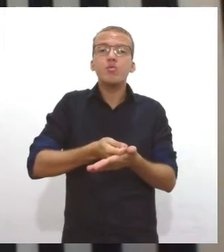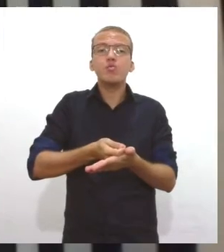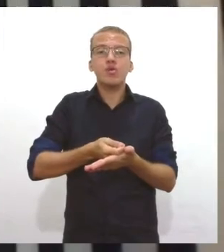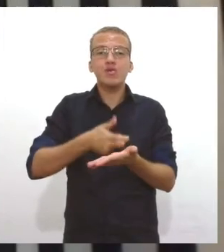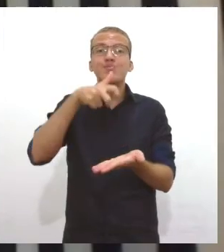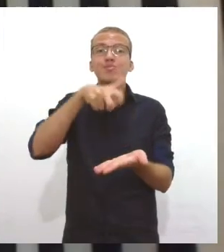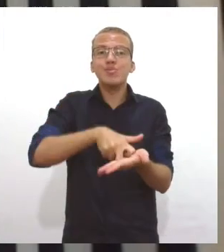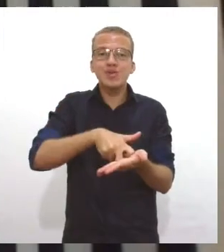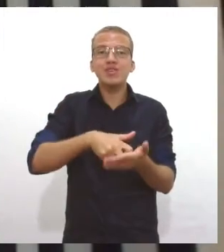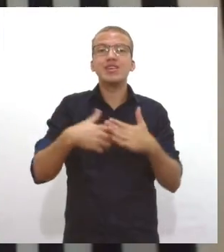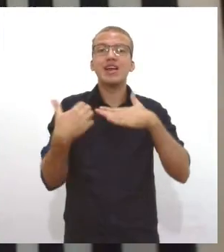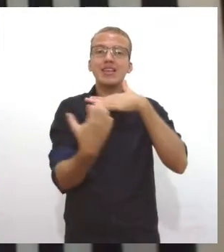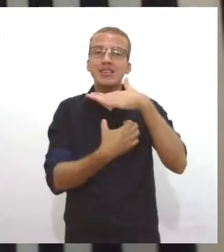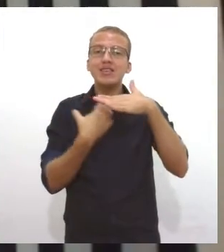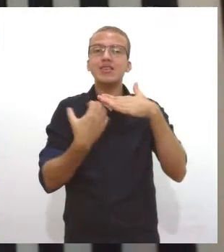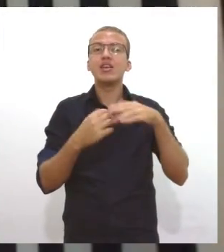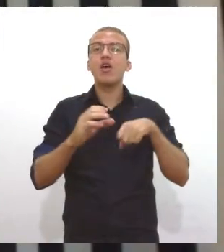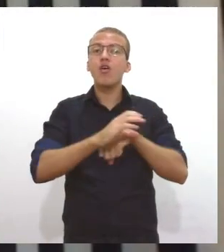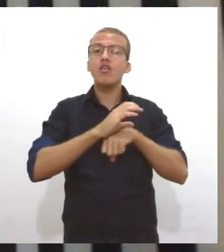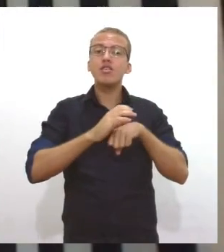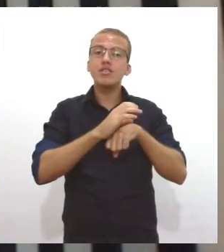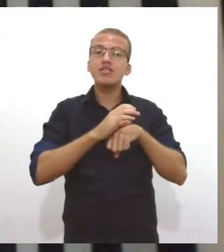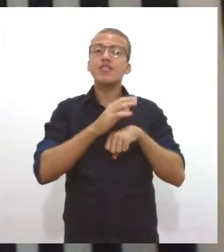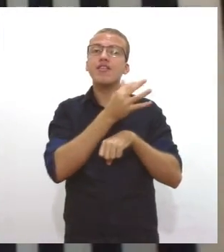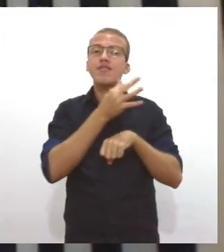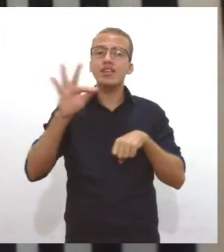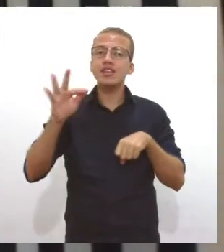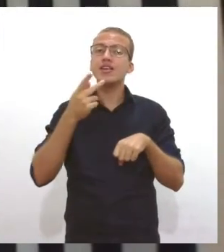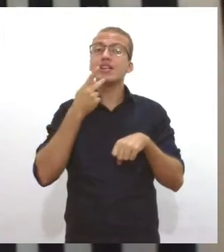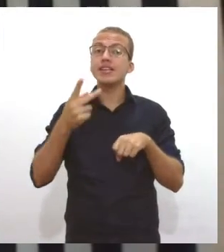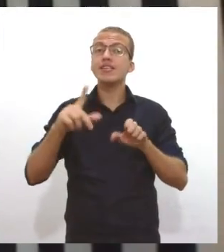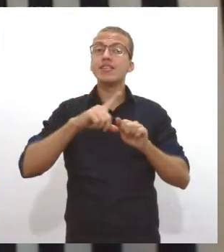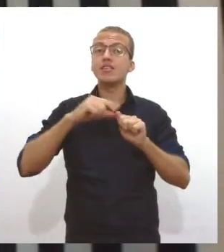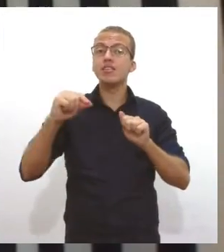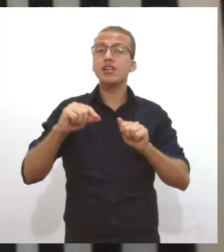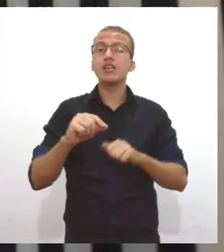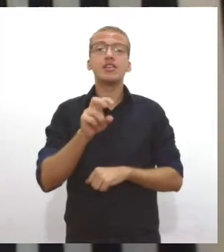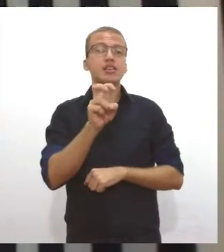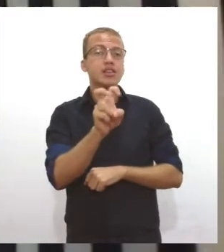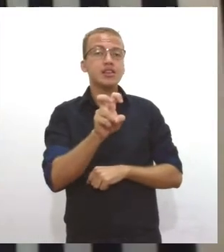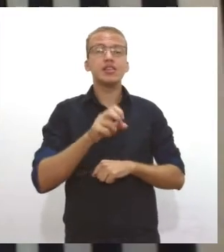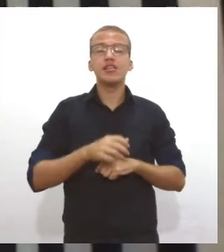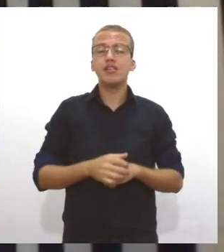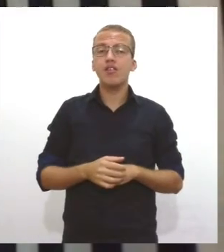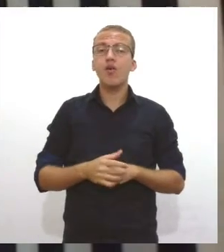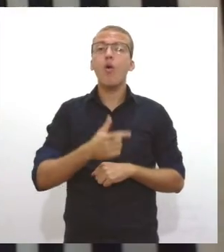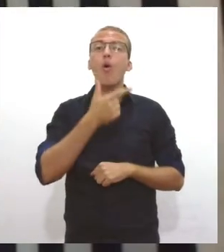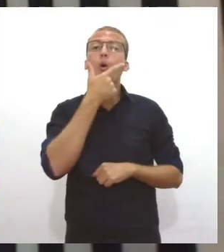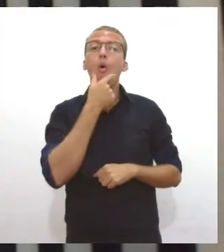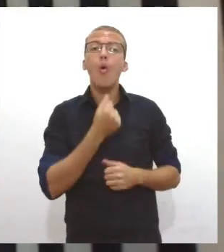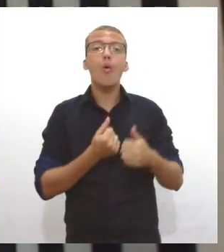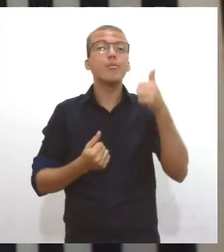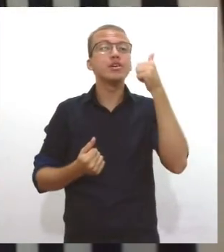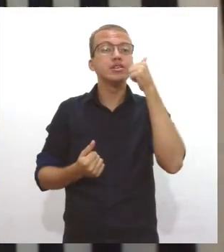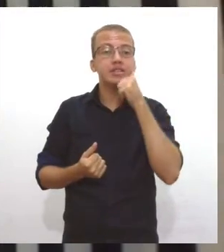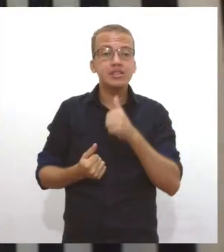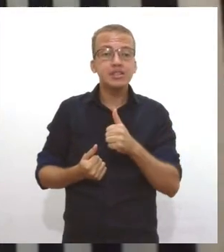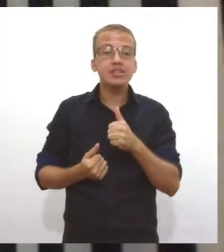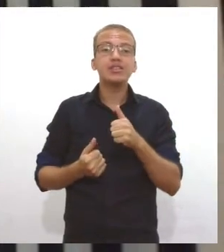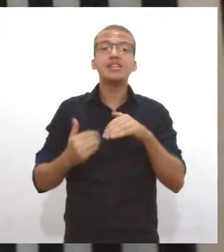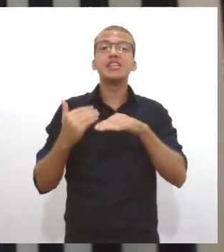cumprem a Constituição Federal que diz no seu artigo 5º que homens e mulheres são são